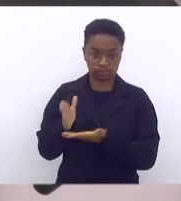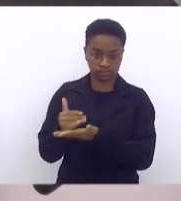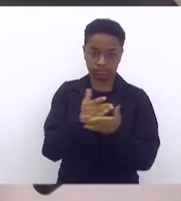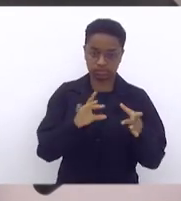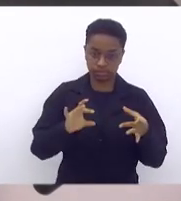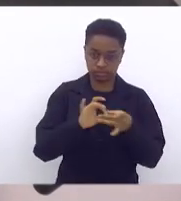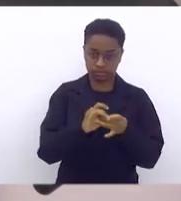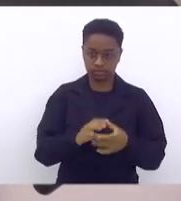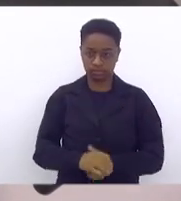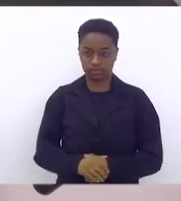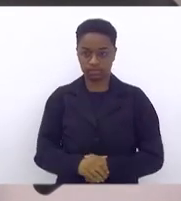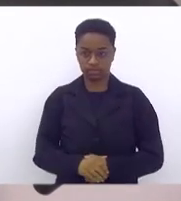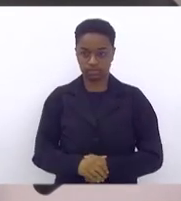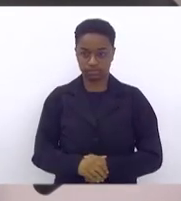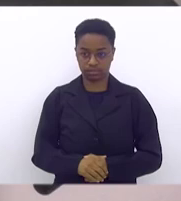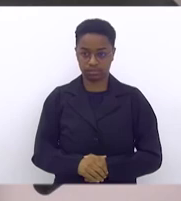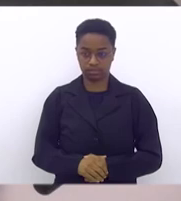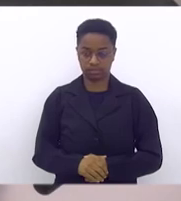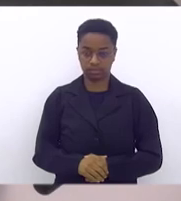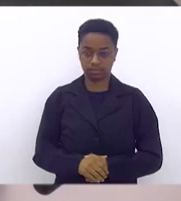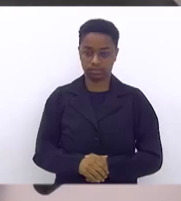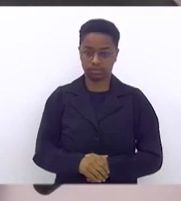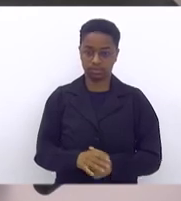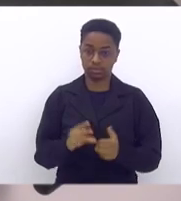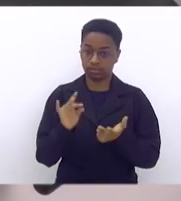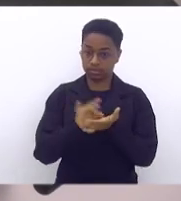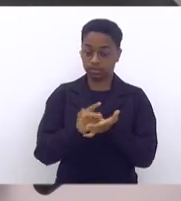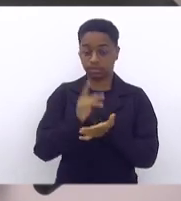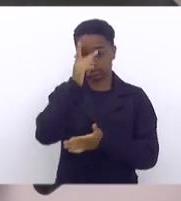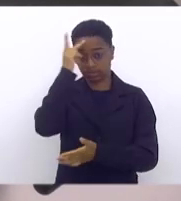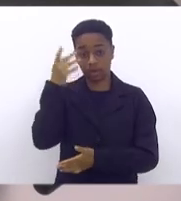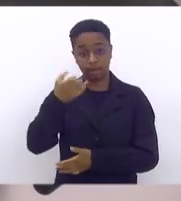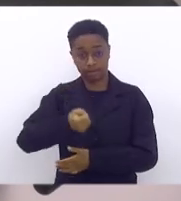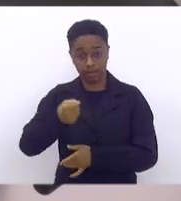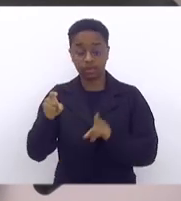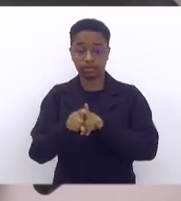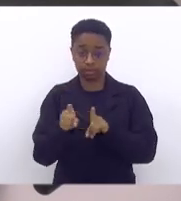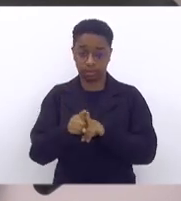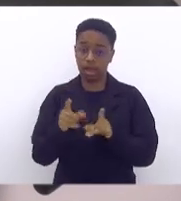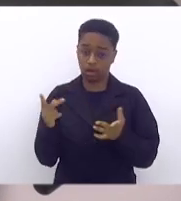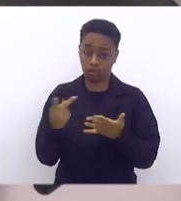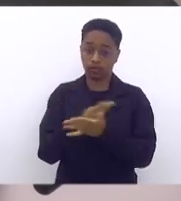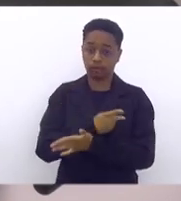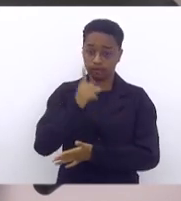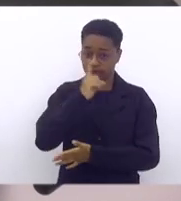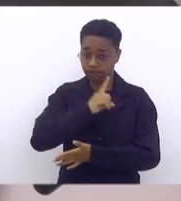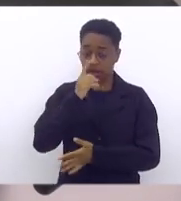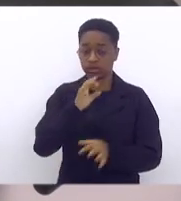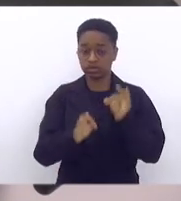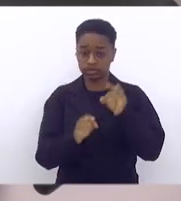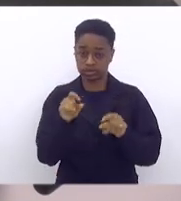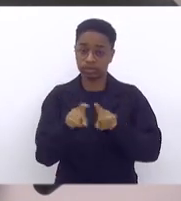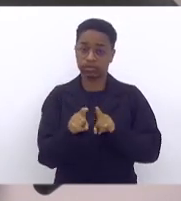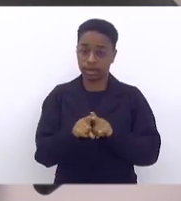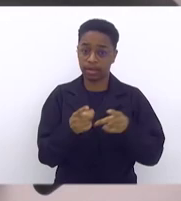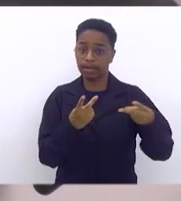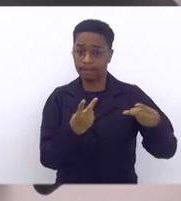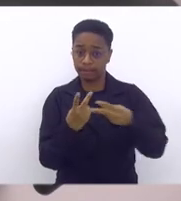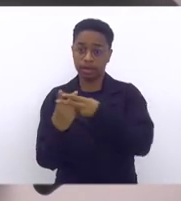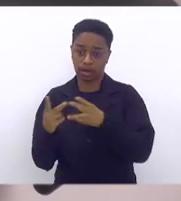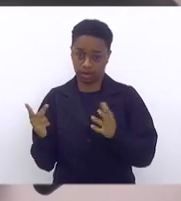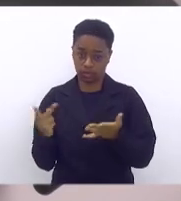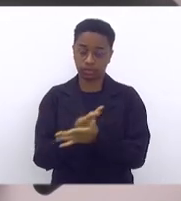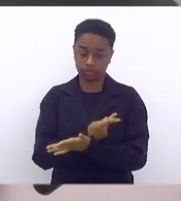né? De fato, gente, pessoas brancas também são injustamente acusadas e ficam muito tempo privadas de